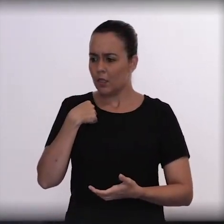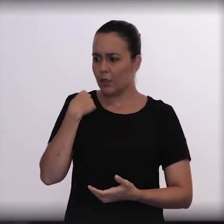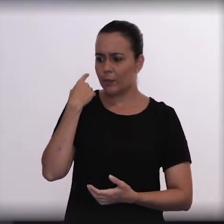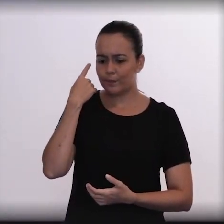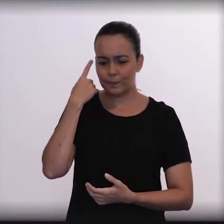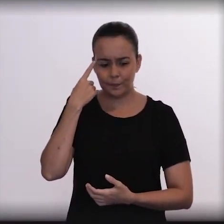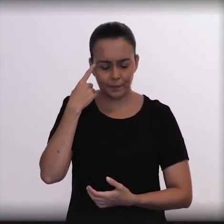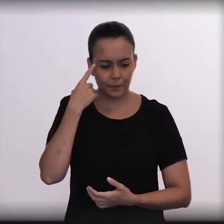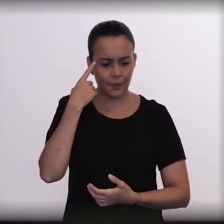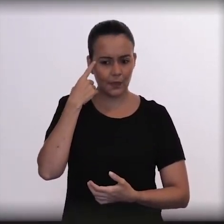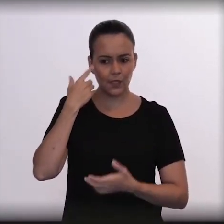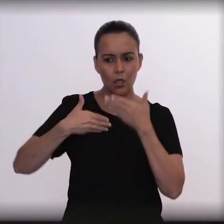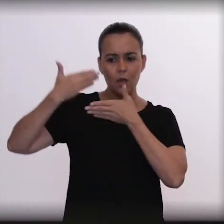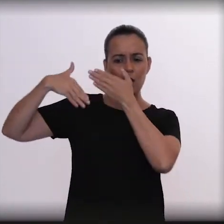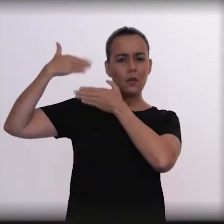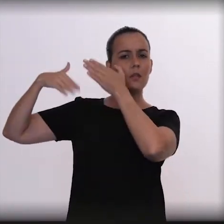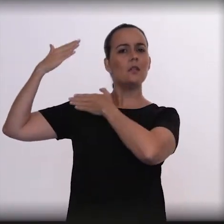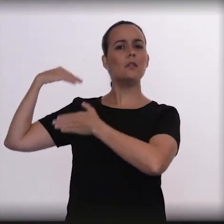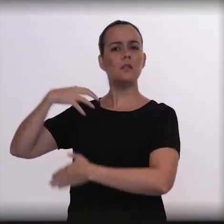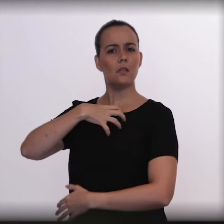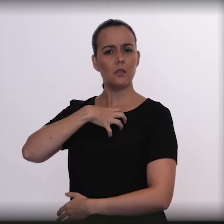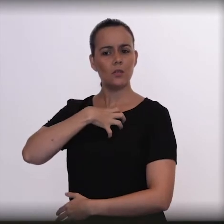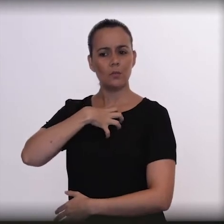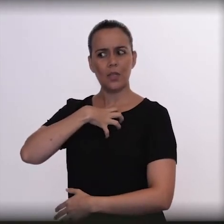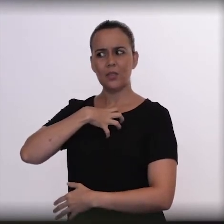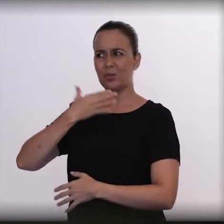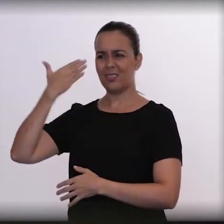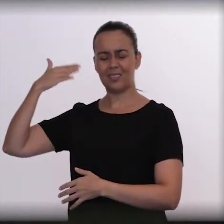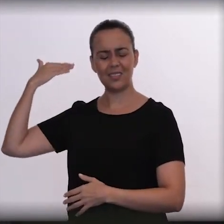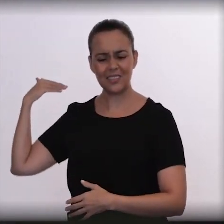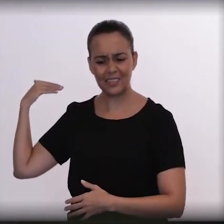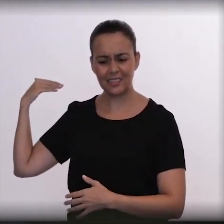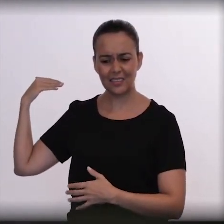eu sentia antes, aí eu